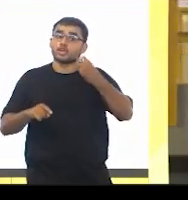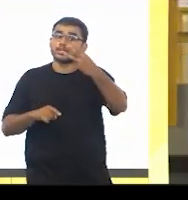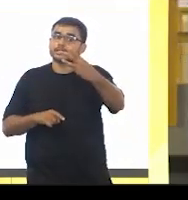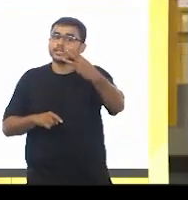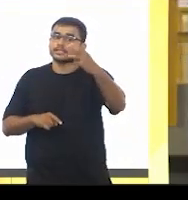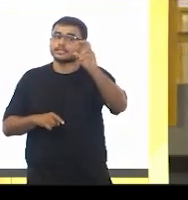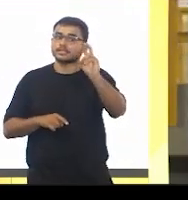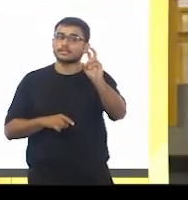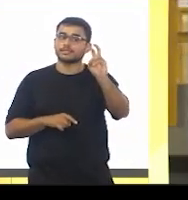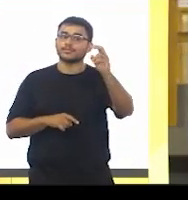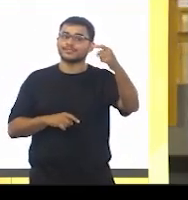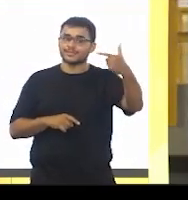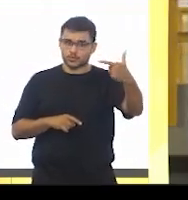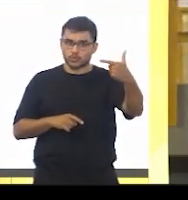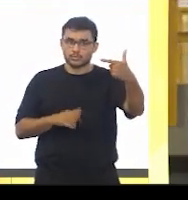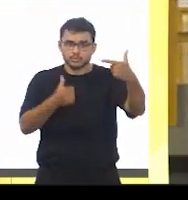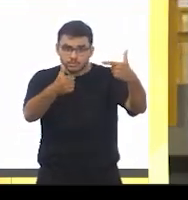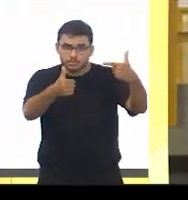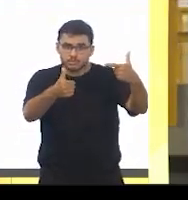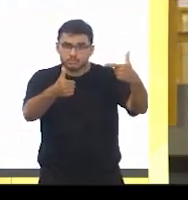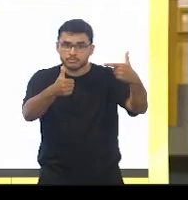352 pontos.